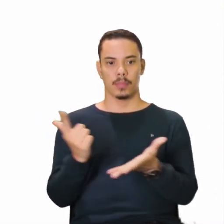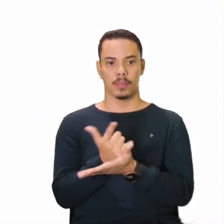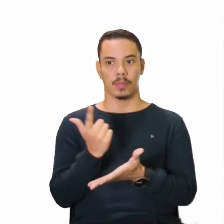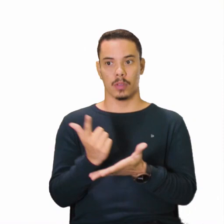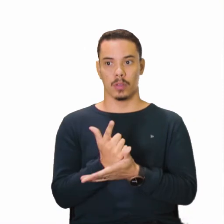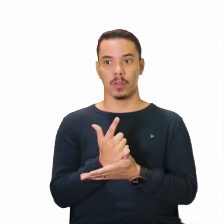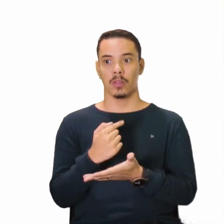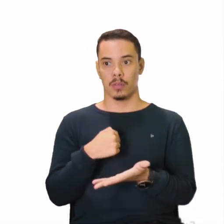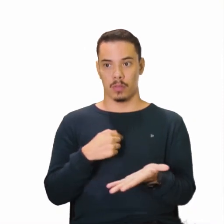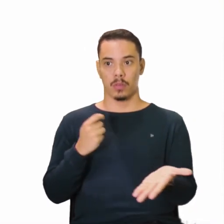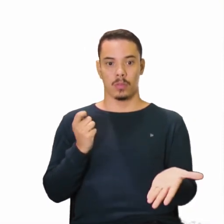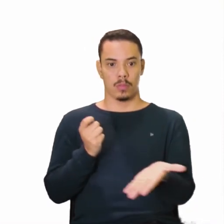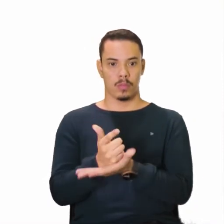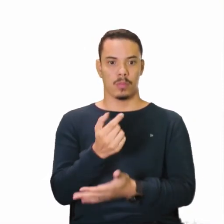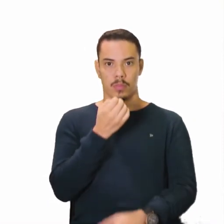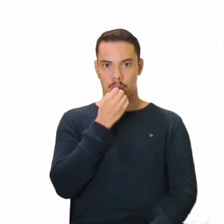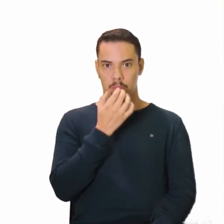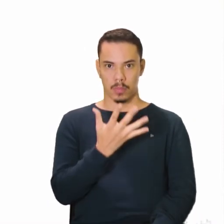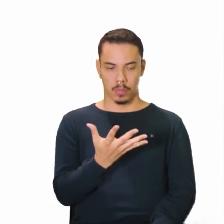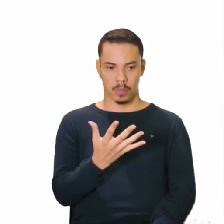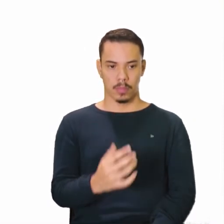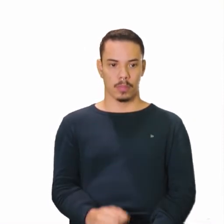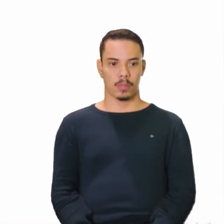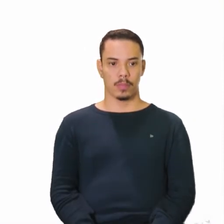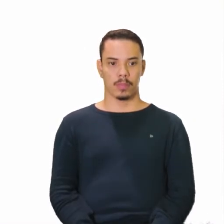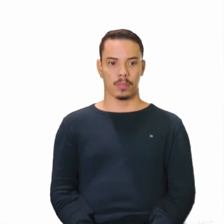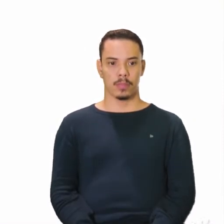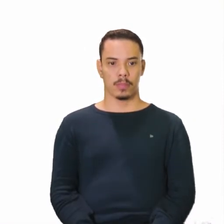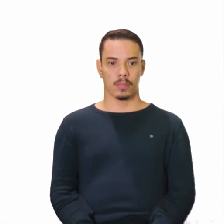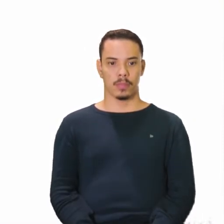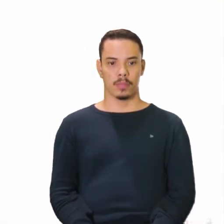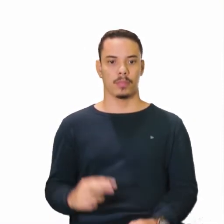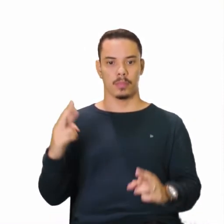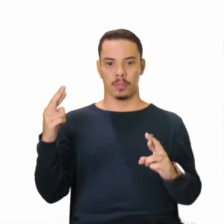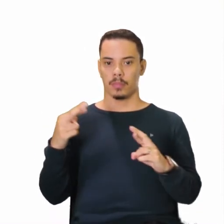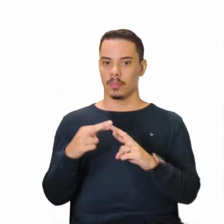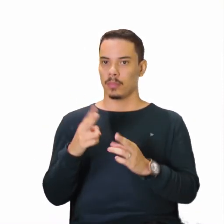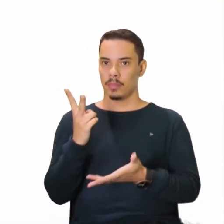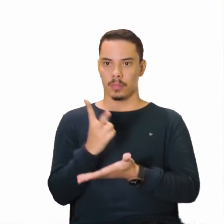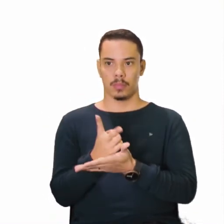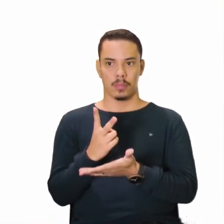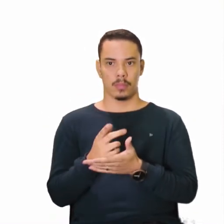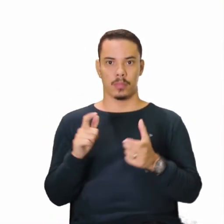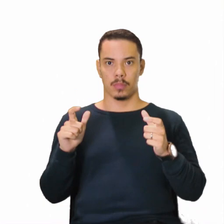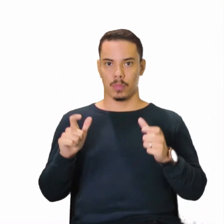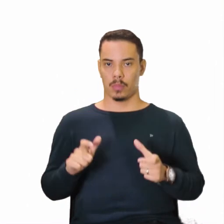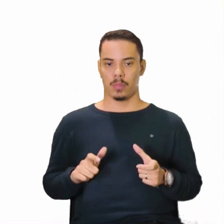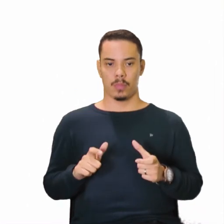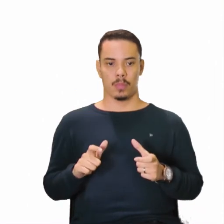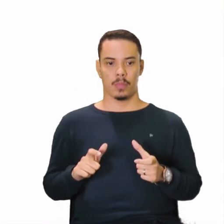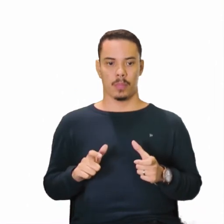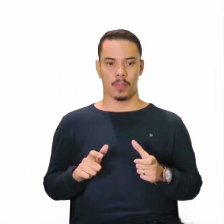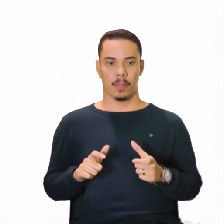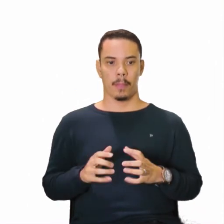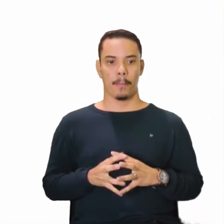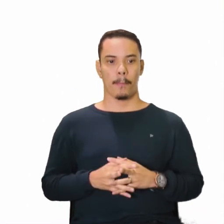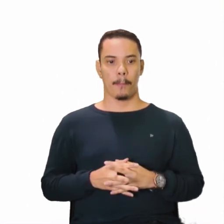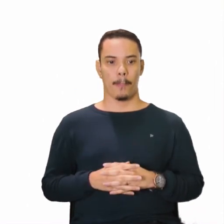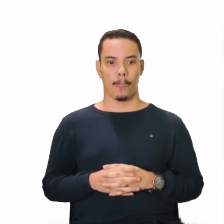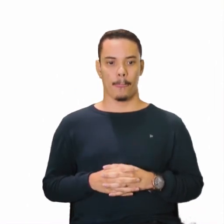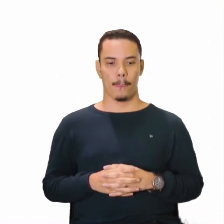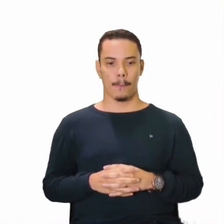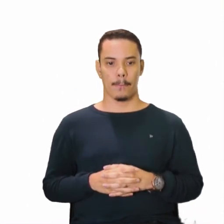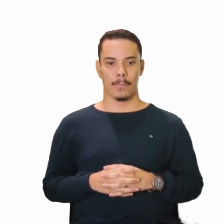qual comprei é bom. Onde? Refere-se sempre a uma localidade. Esta é